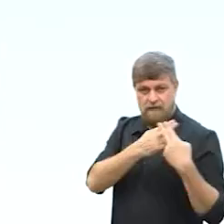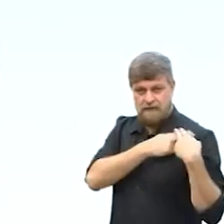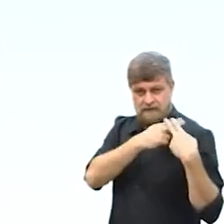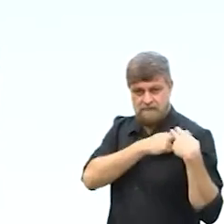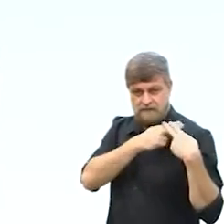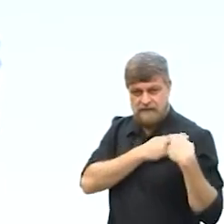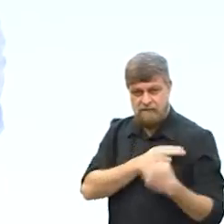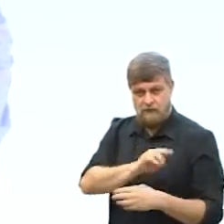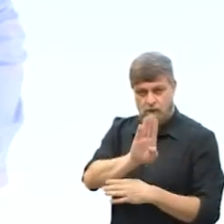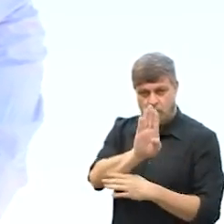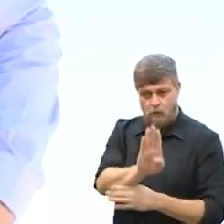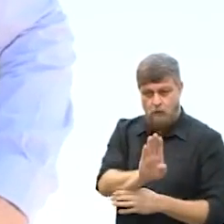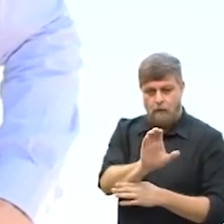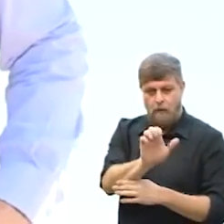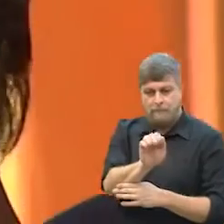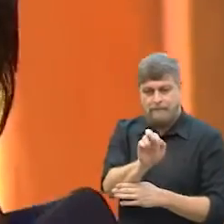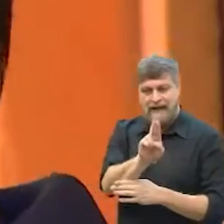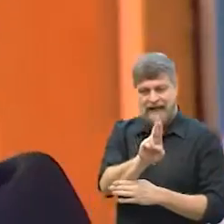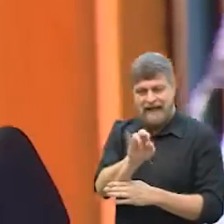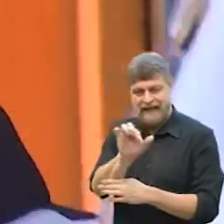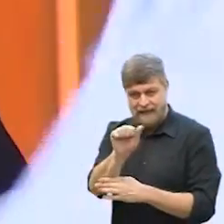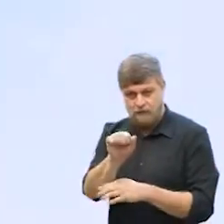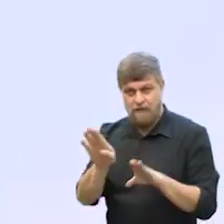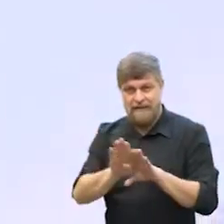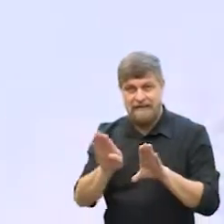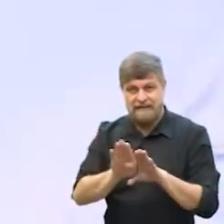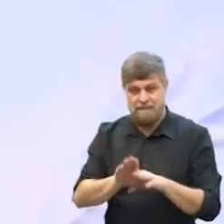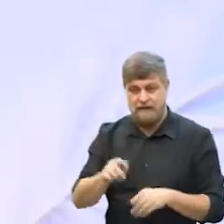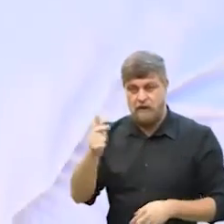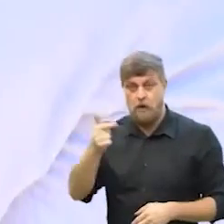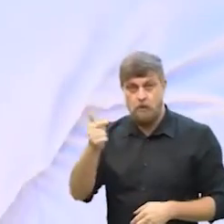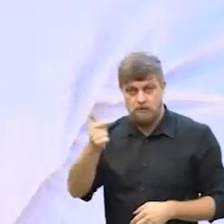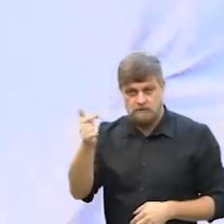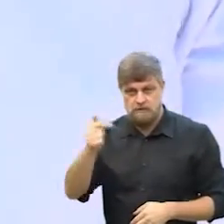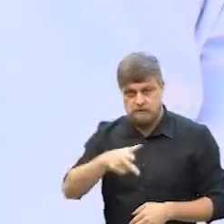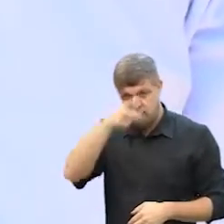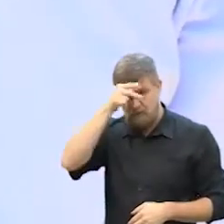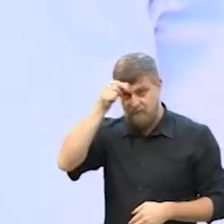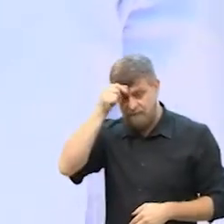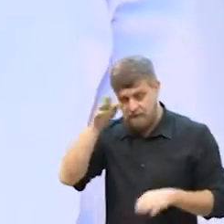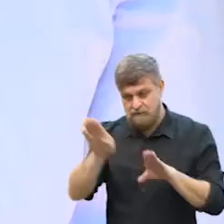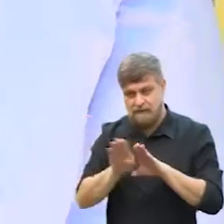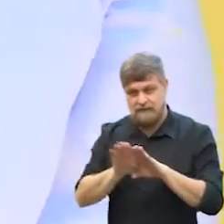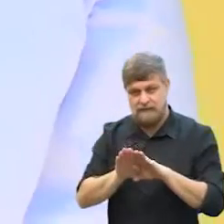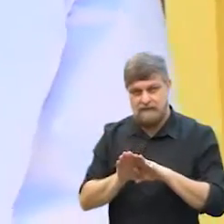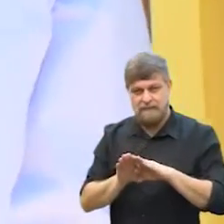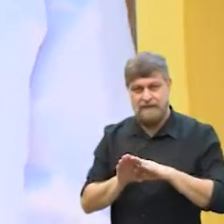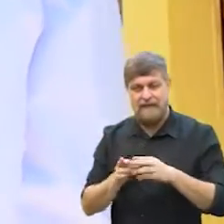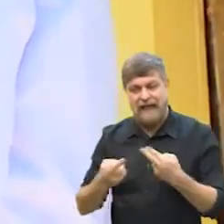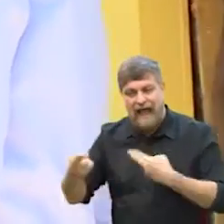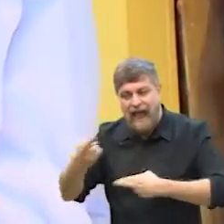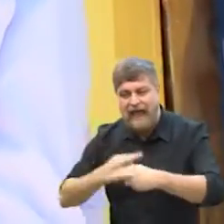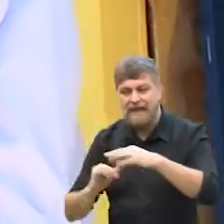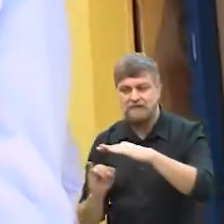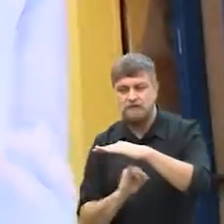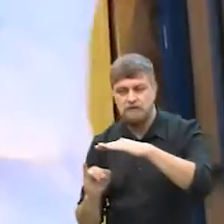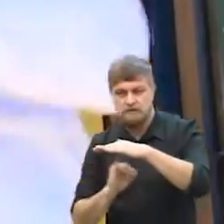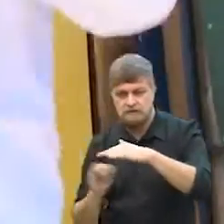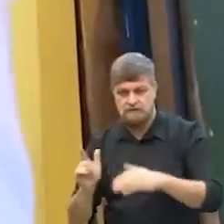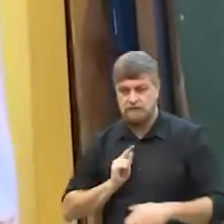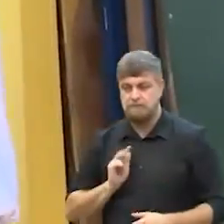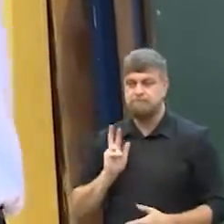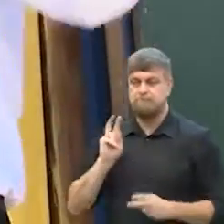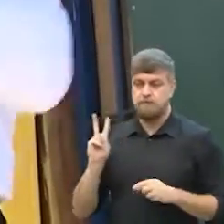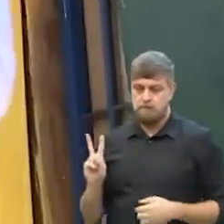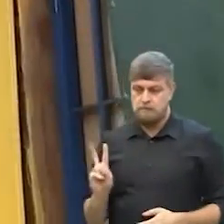de Infraestrutura, José Carlos Barreiro, e o vice-prefeito e também secretário de Relações Institucionais, Vanderlei de